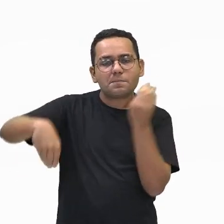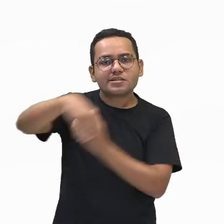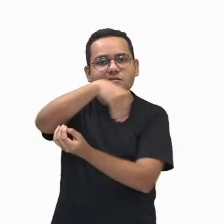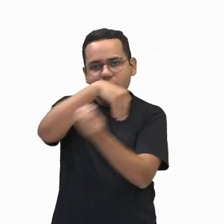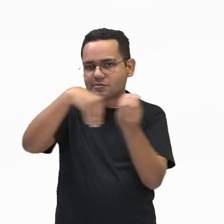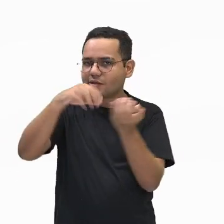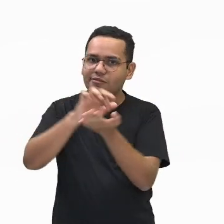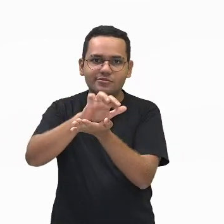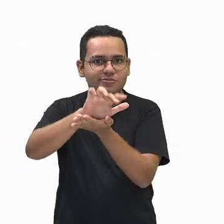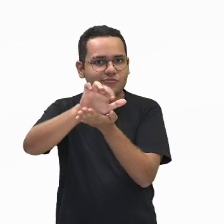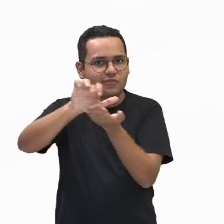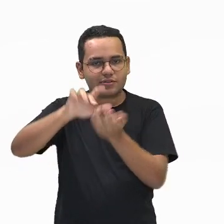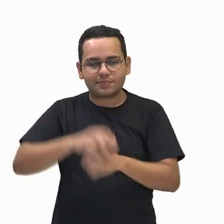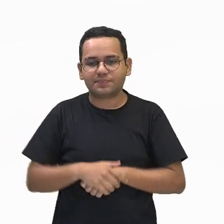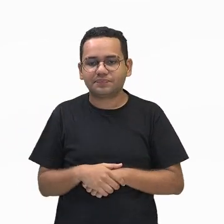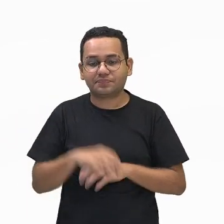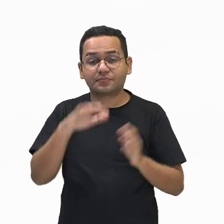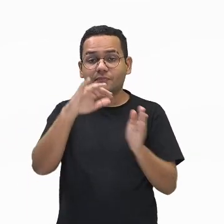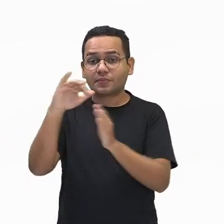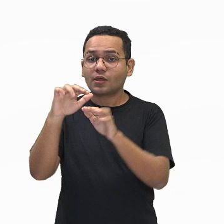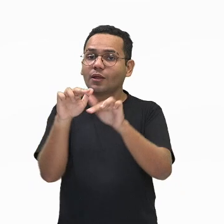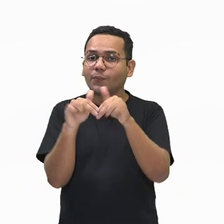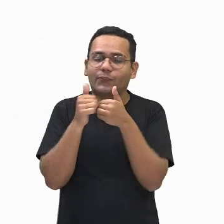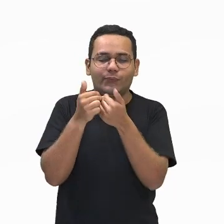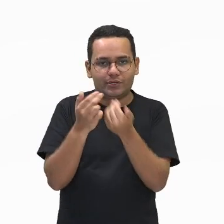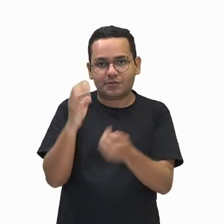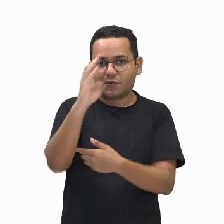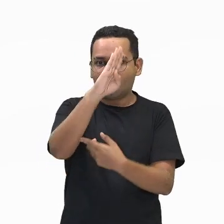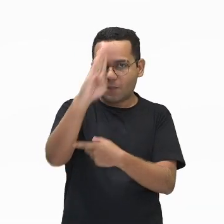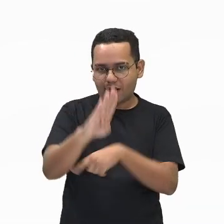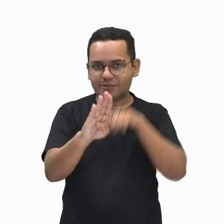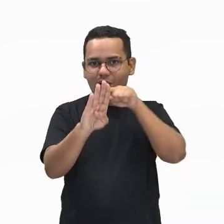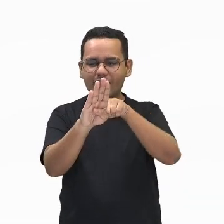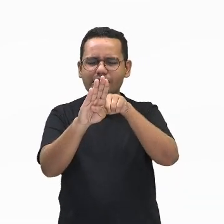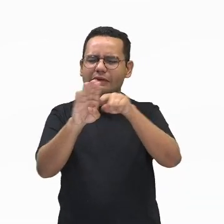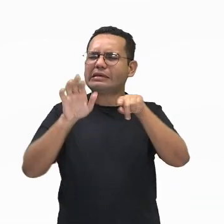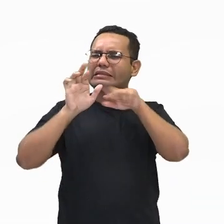Brasil ele é conhecido por ser um país multicultural. E a gente